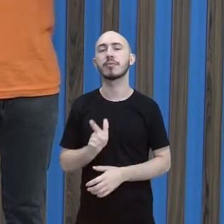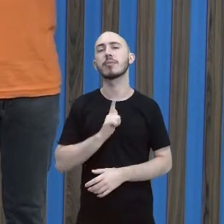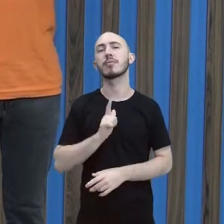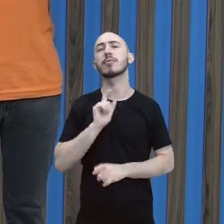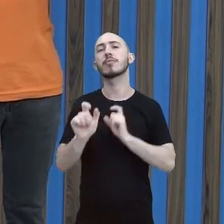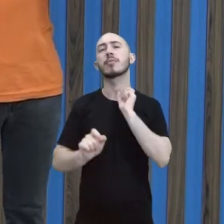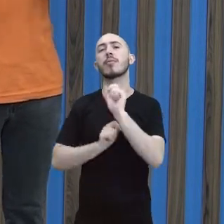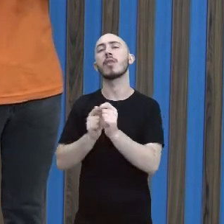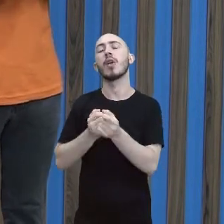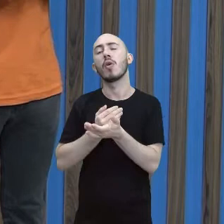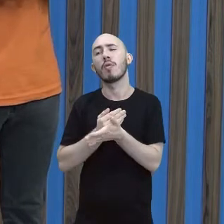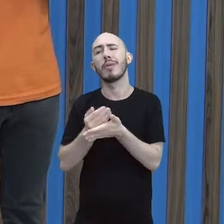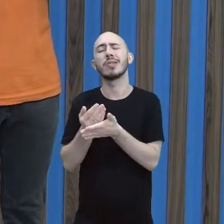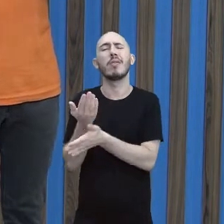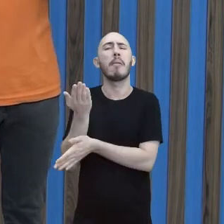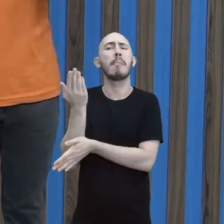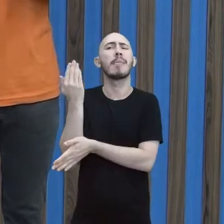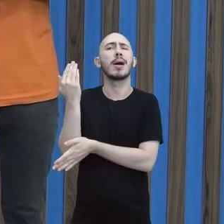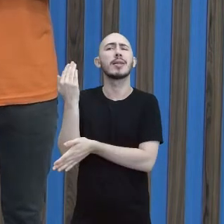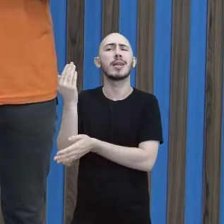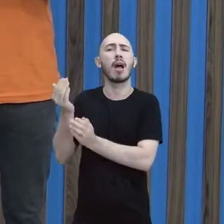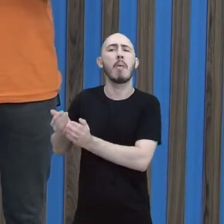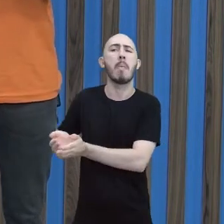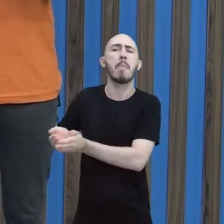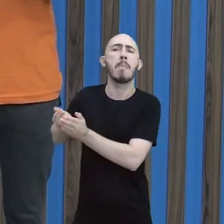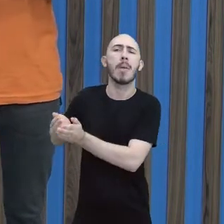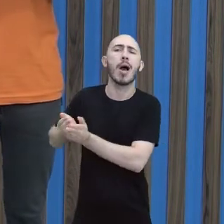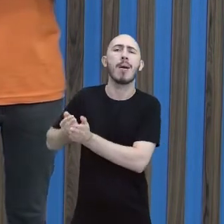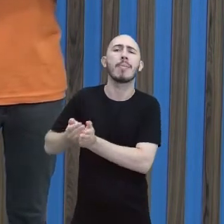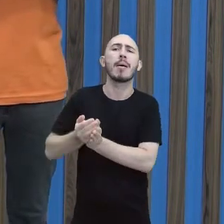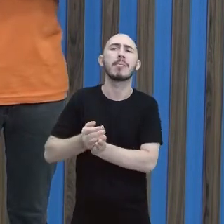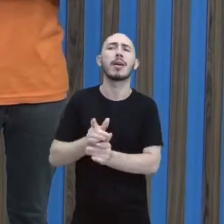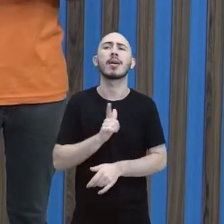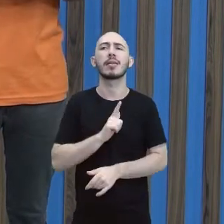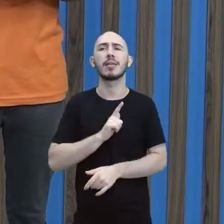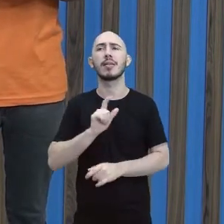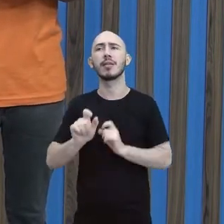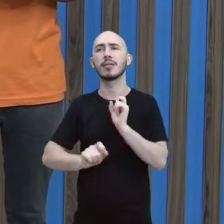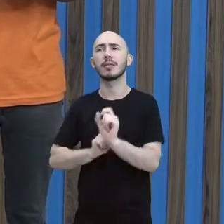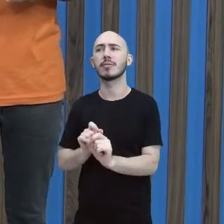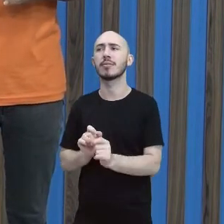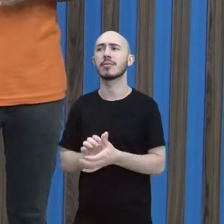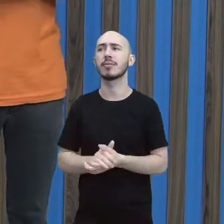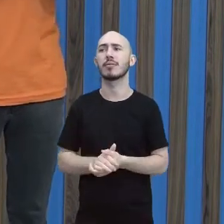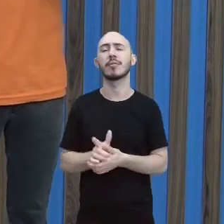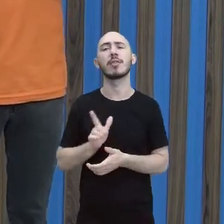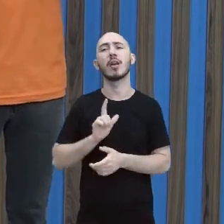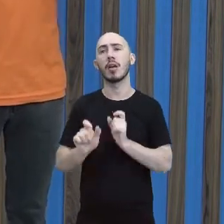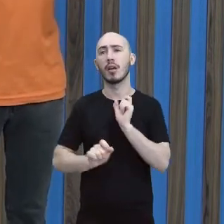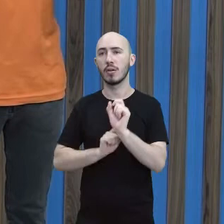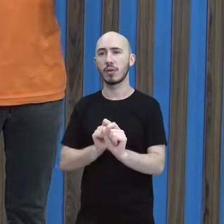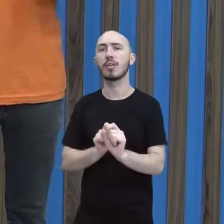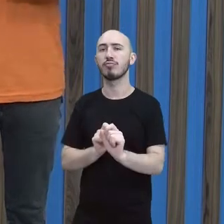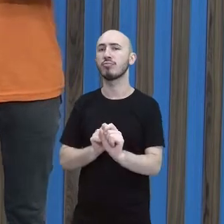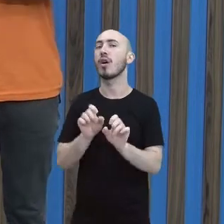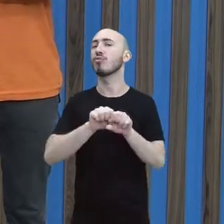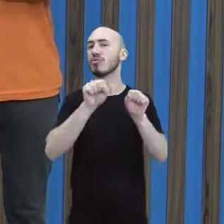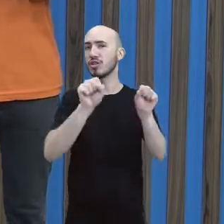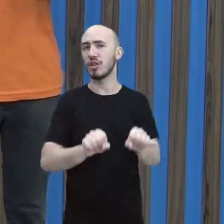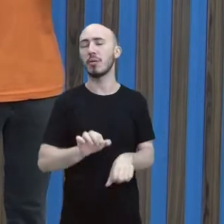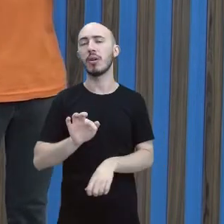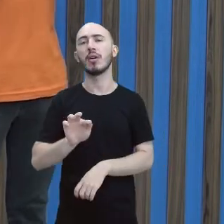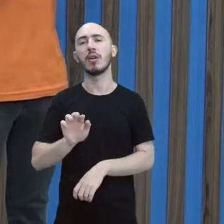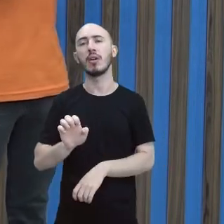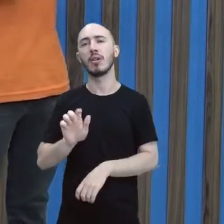começou logo nas grandes navegações, né, professor? Começou por ali, o pessoal, o final do sistema feudal, as grandes navegações, eles